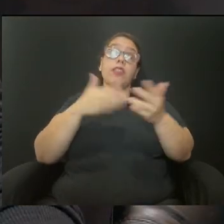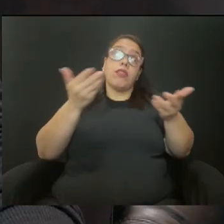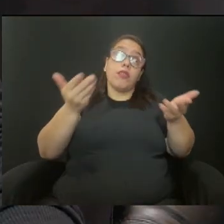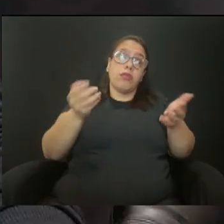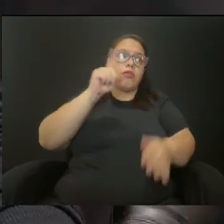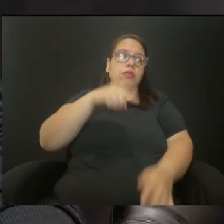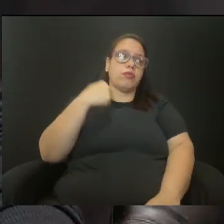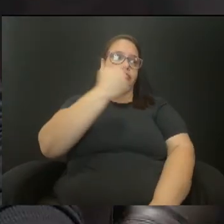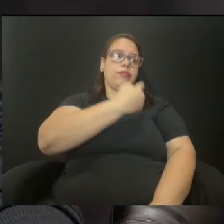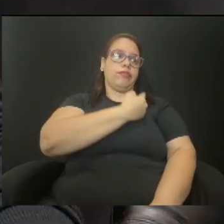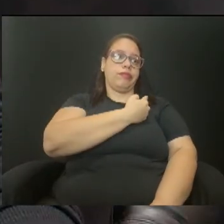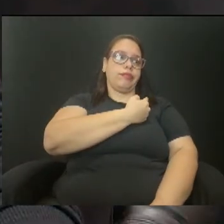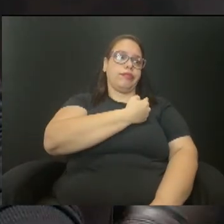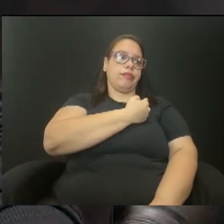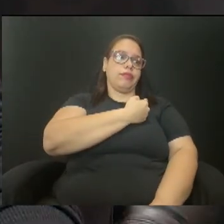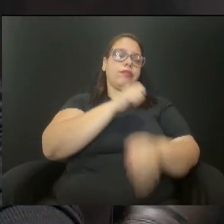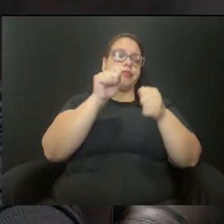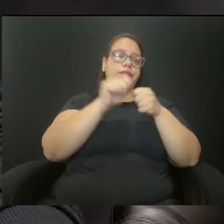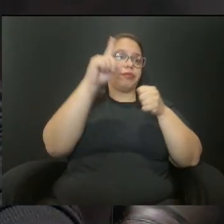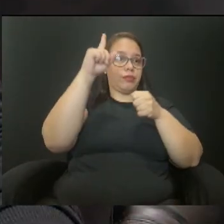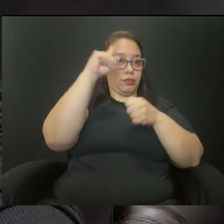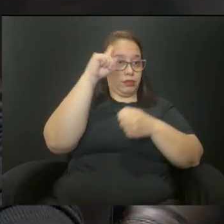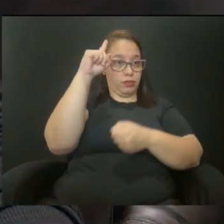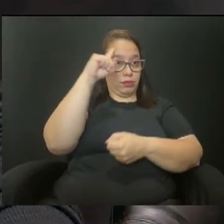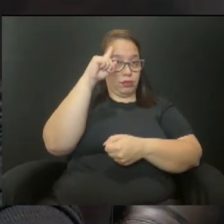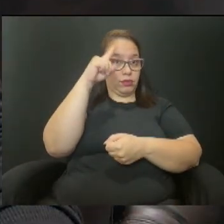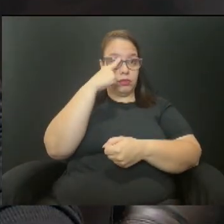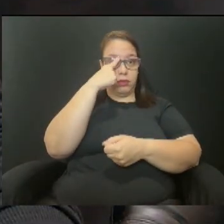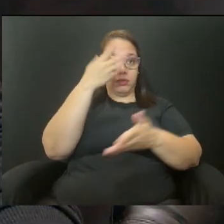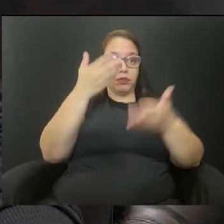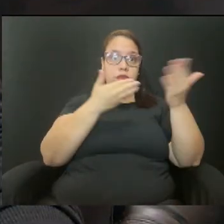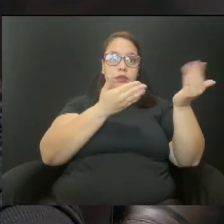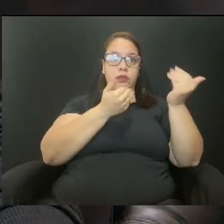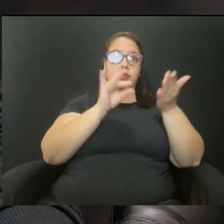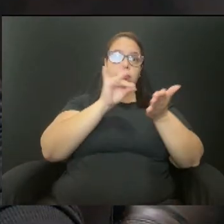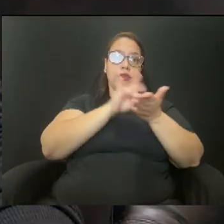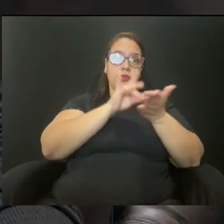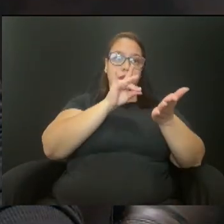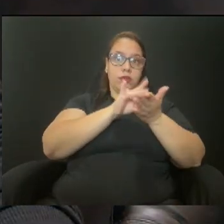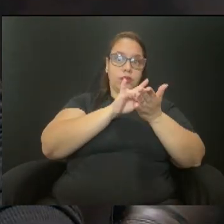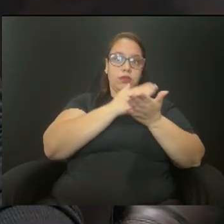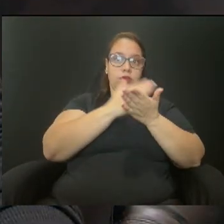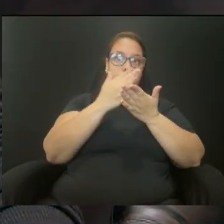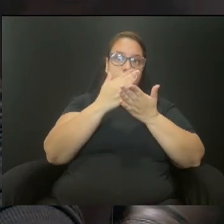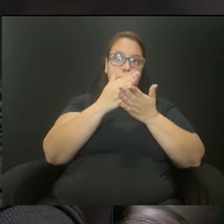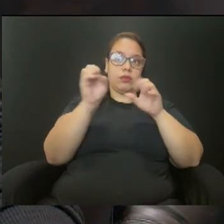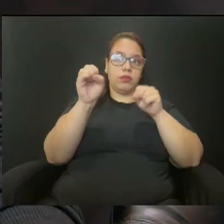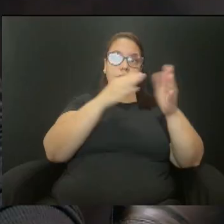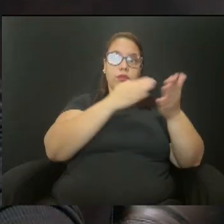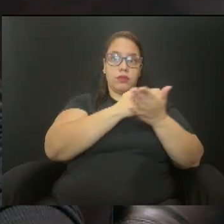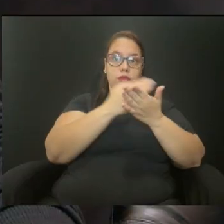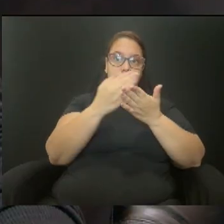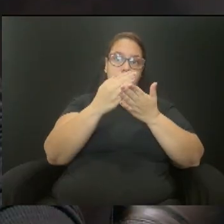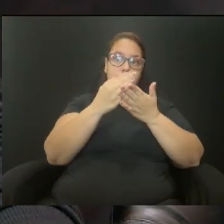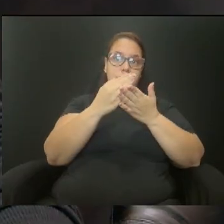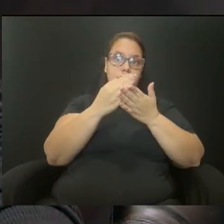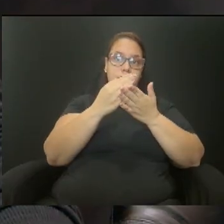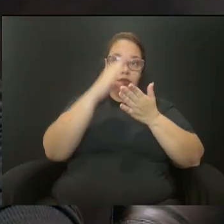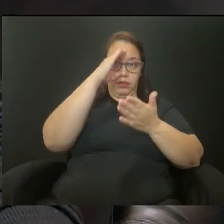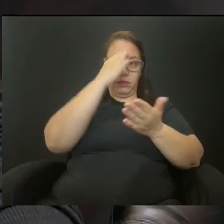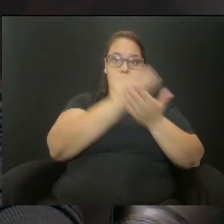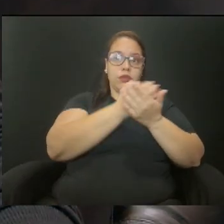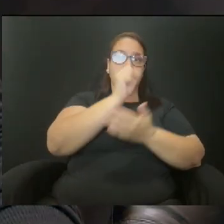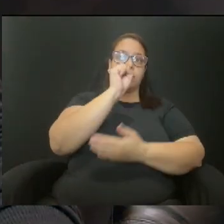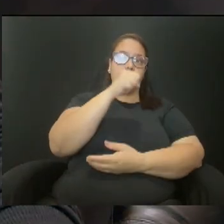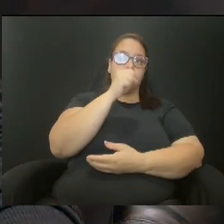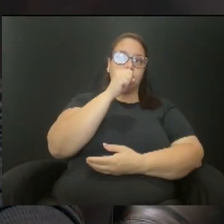que fazemos o dia a dia, trazer para o jovem a realidade, começar essa educação desde cedo. Acredito que sim, vou ser esperançoso